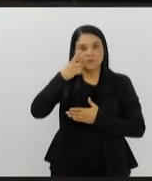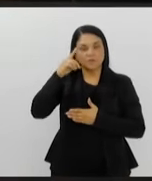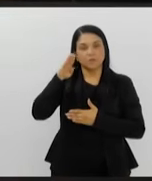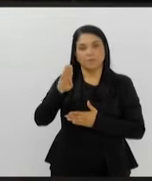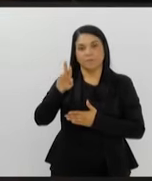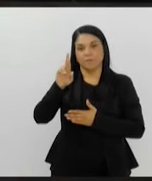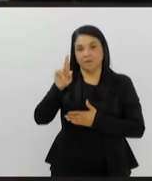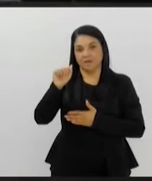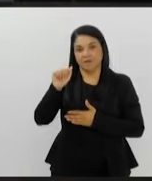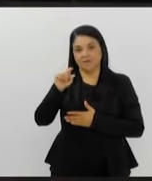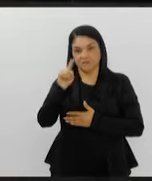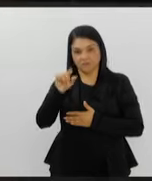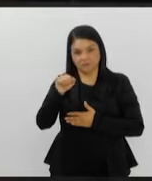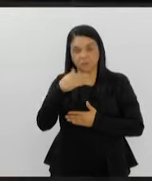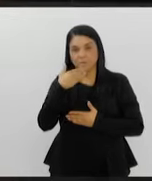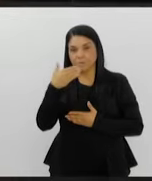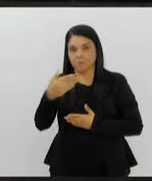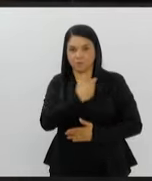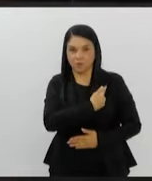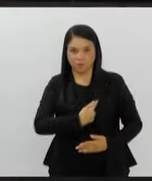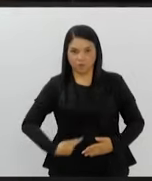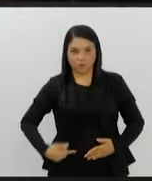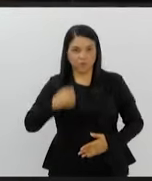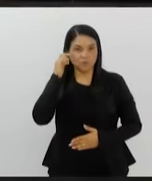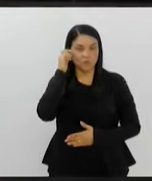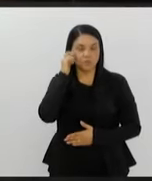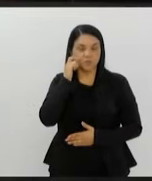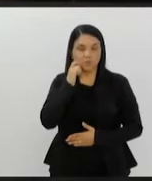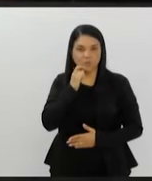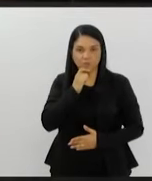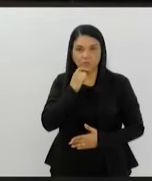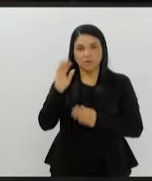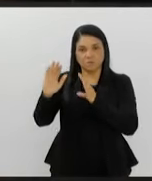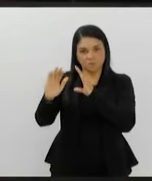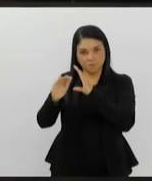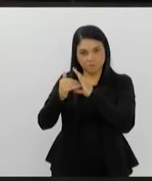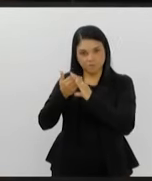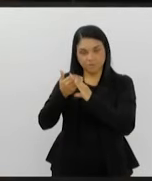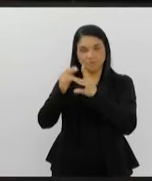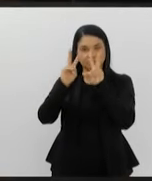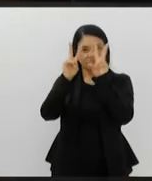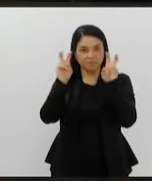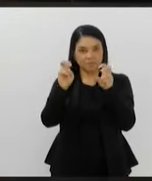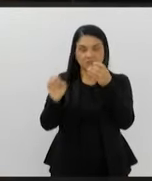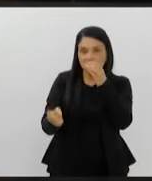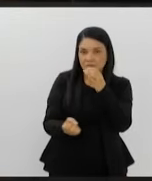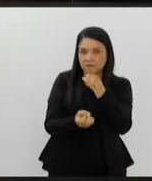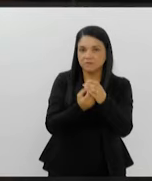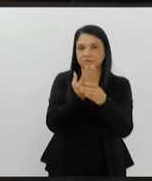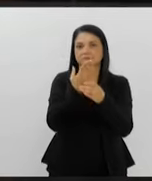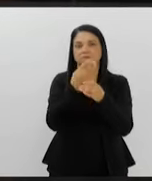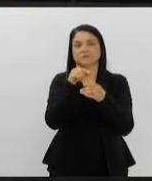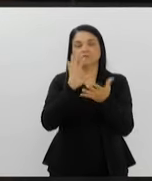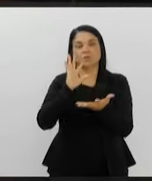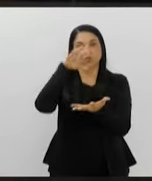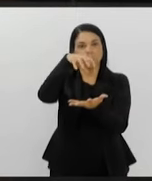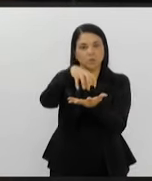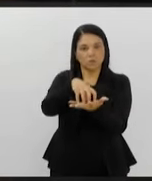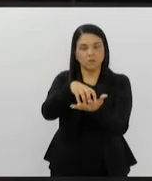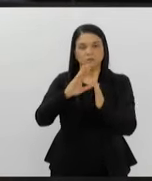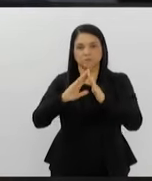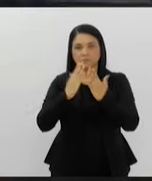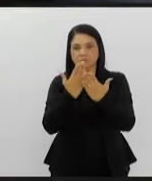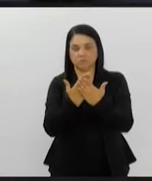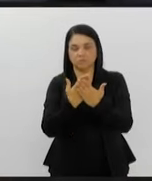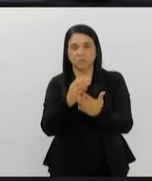que solicita ao excelentíssimo senhor governador do estado do Rio de Janeiro o envio de mensagem dispondo sobre a criação de unidade do Colégio da